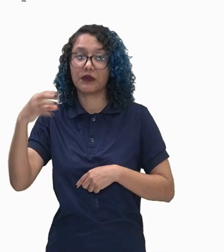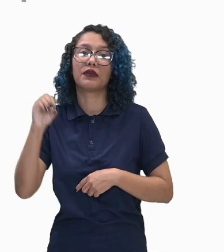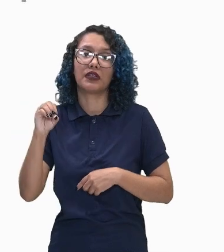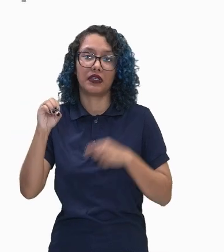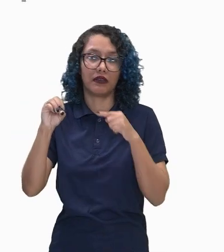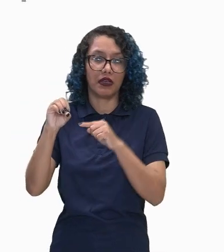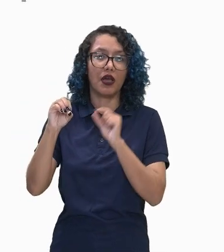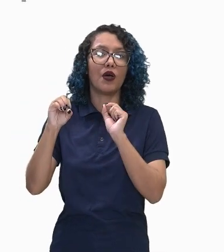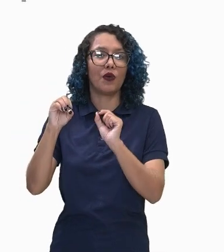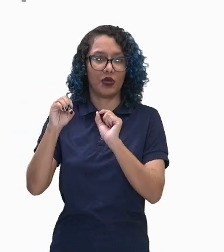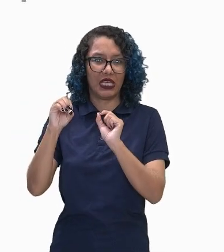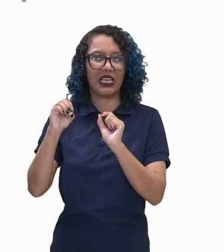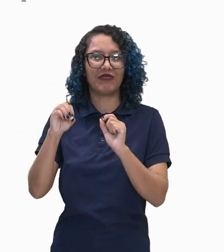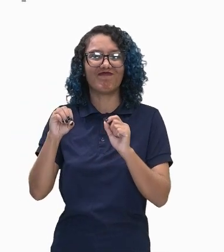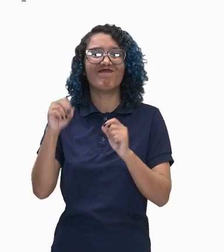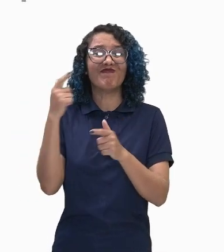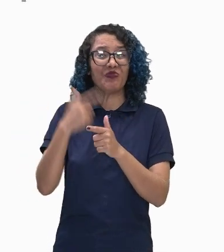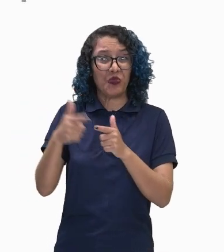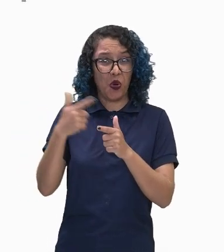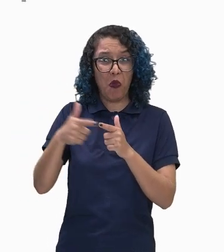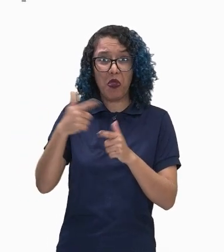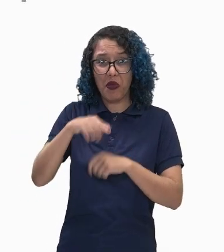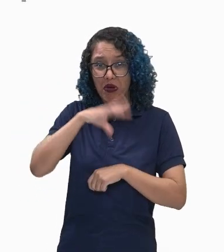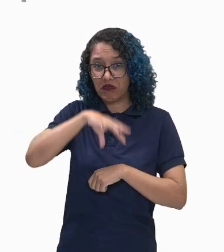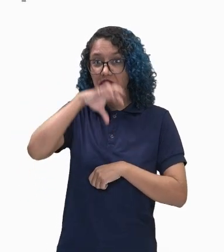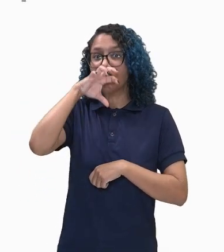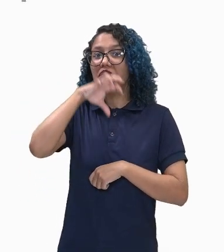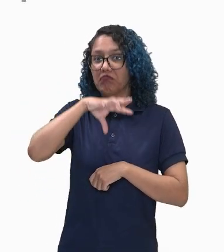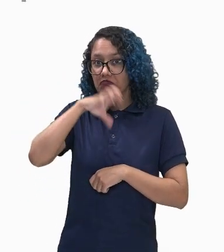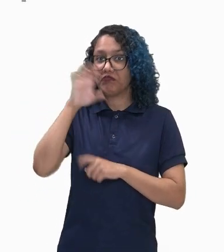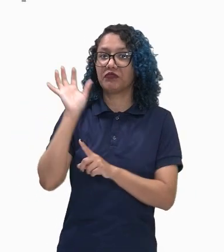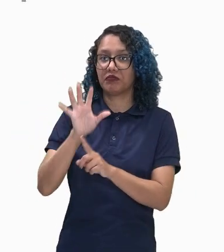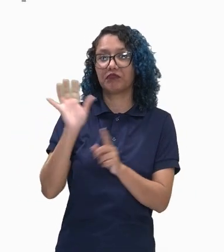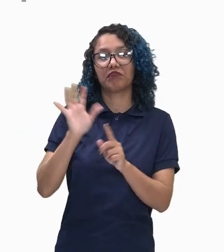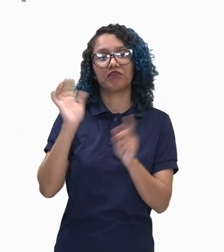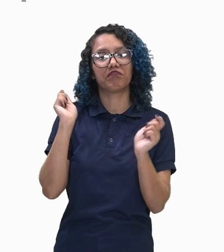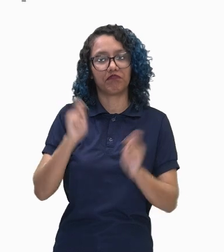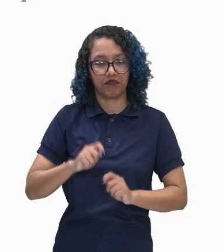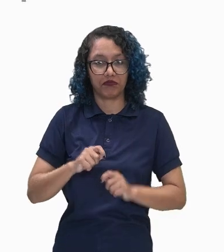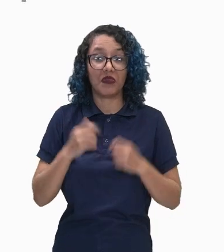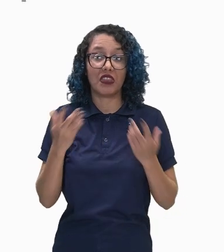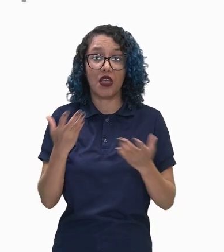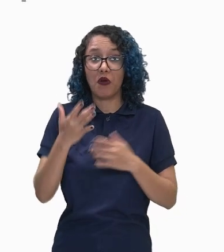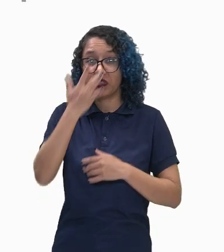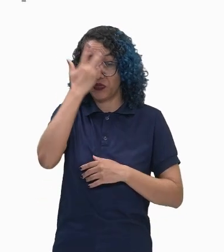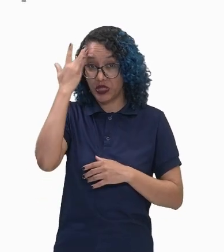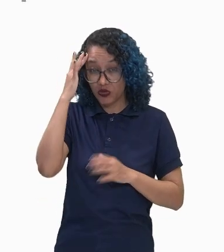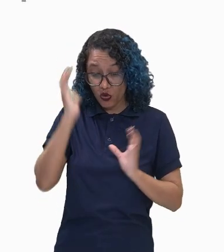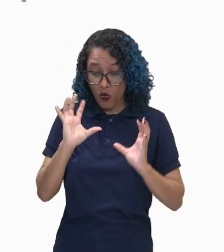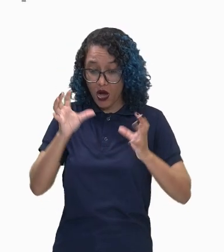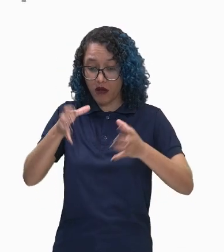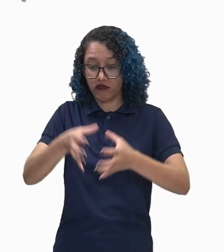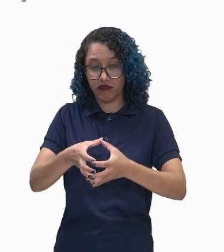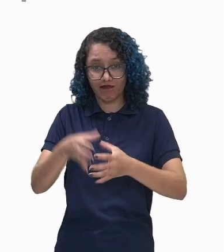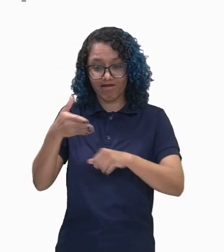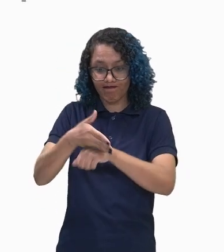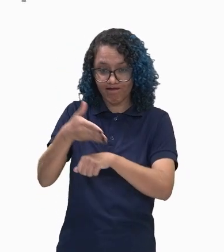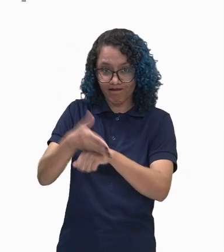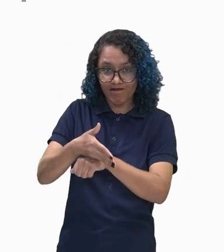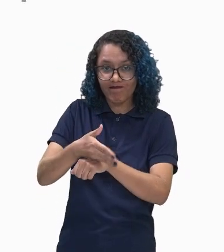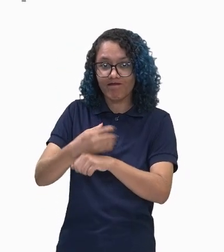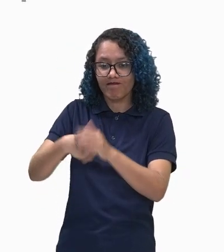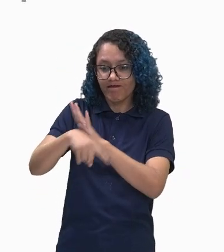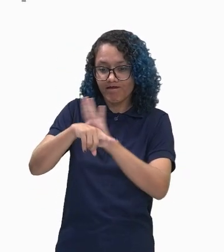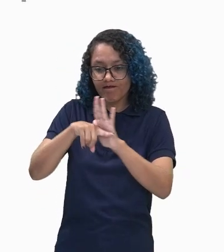que trazia até problema respiratório. Então, os participantes dessa pesquisa, eles foram